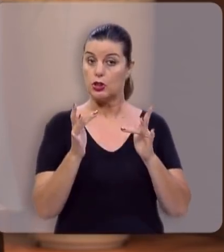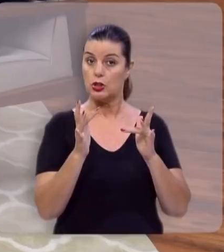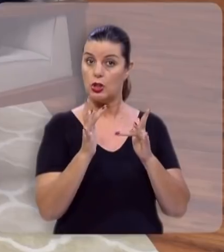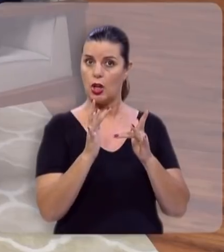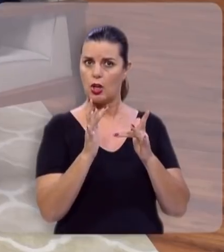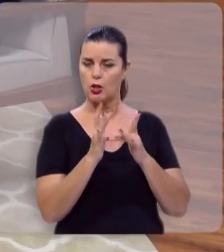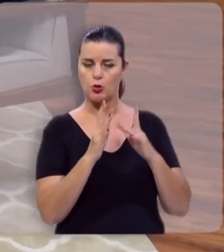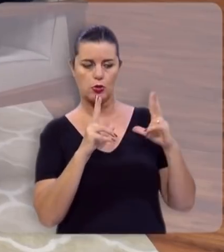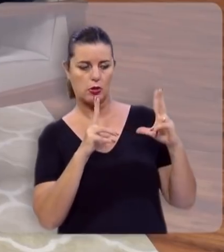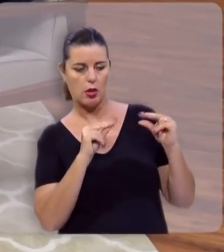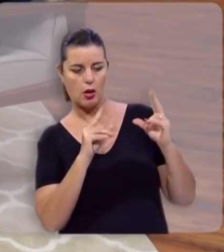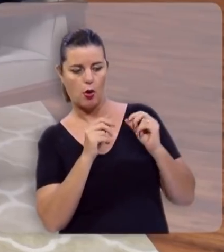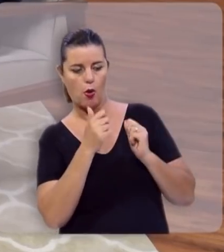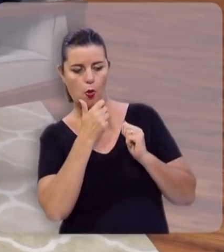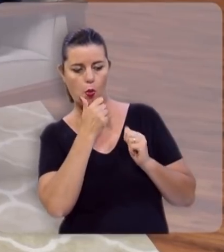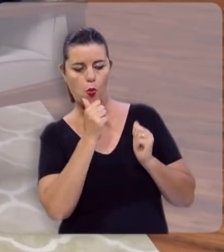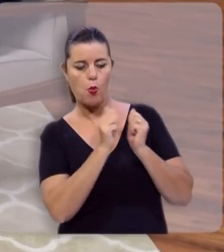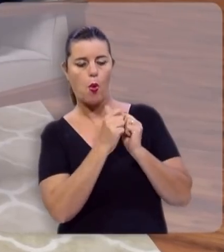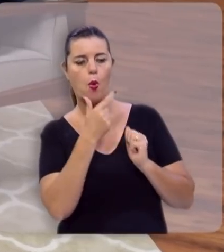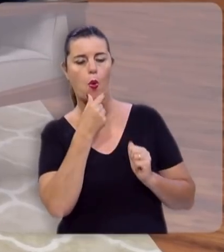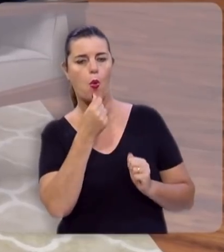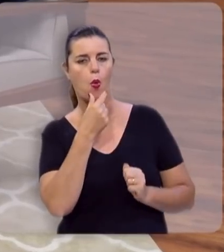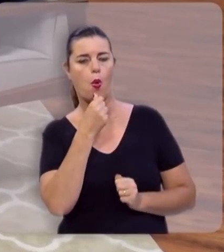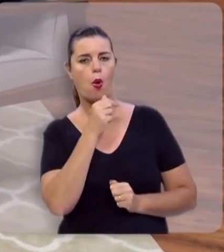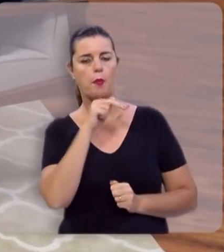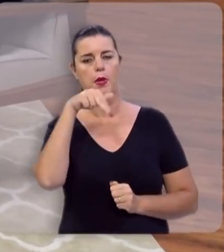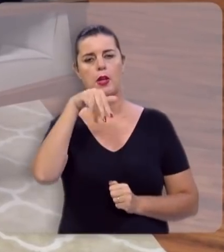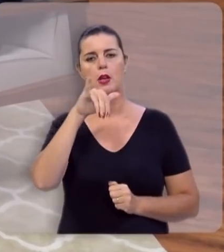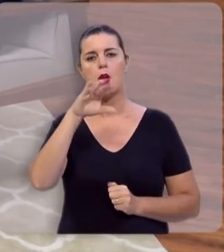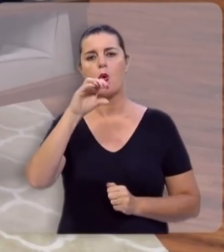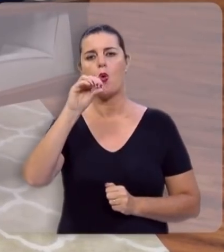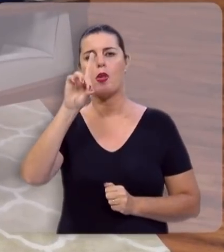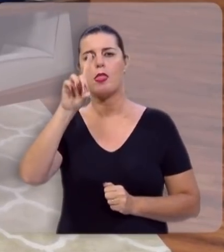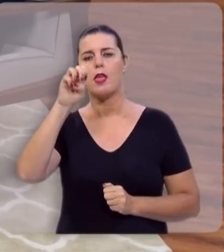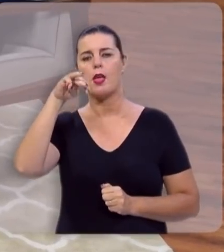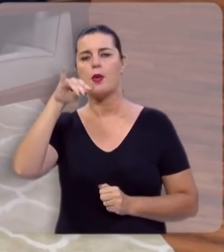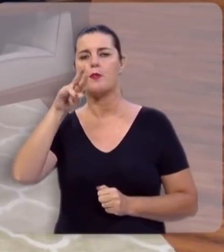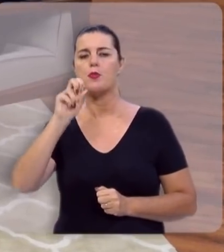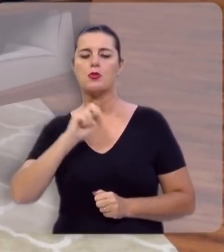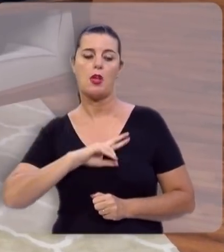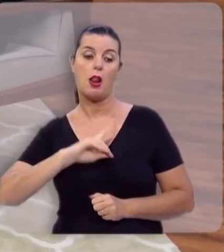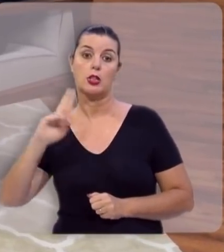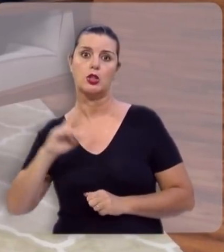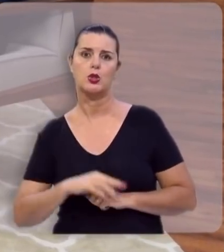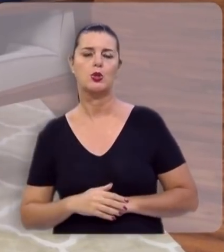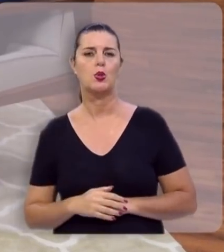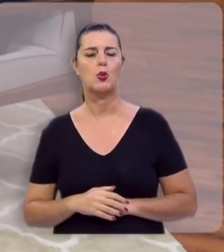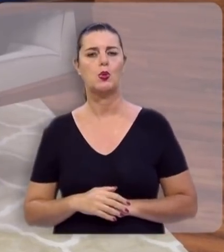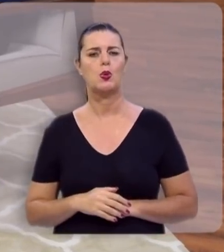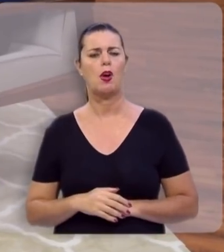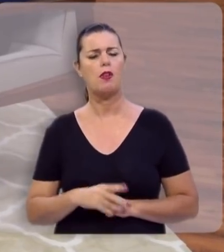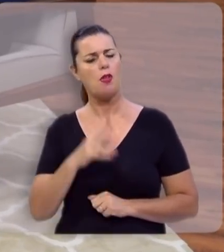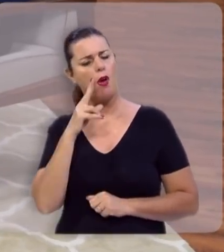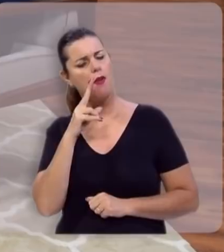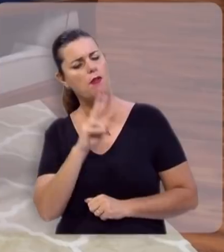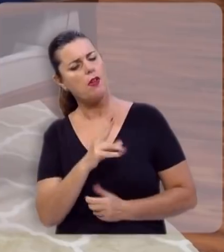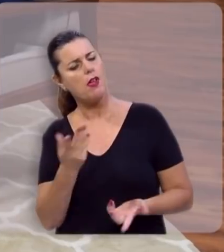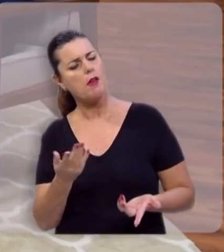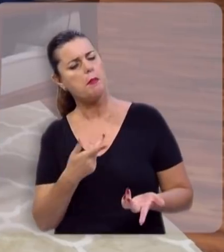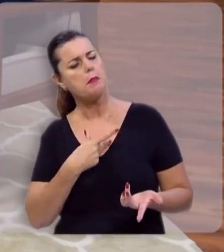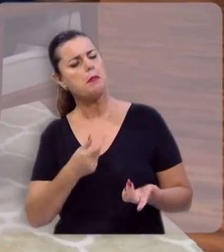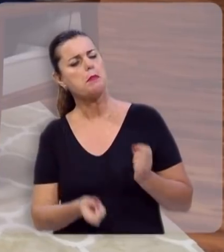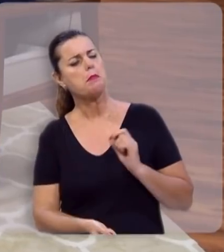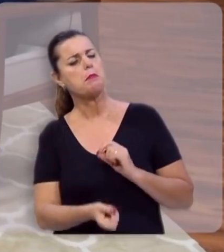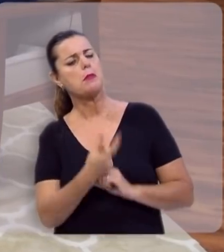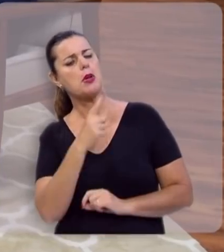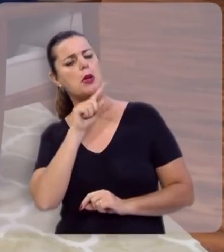Jesus que, na conversa com um homem chamado Nicodemos, um religioso, que vem então à